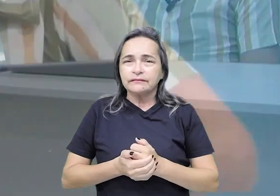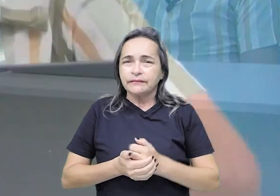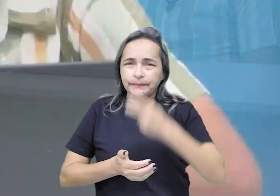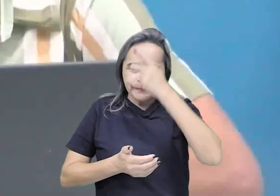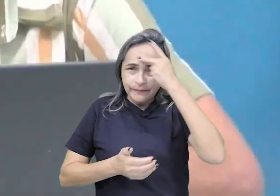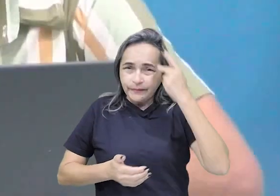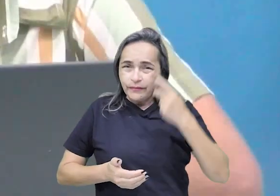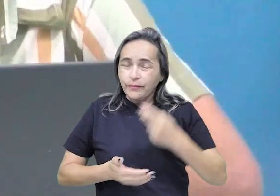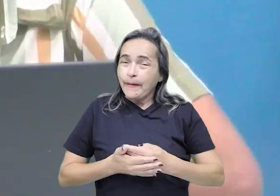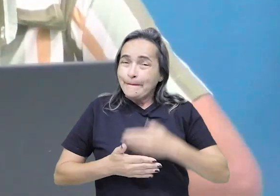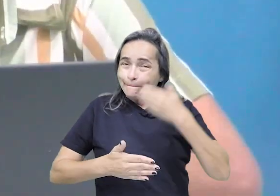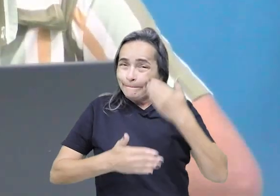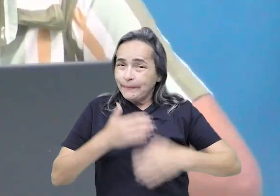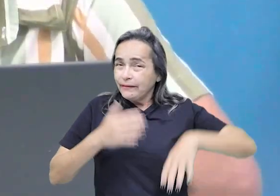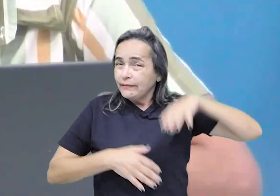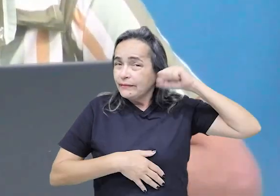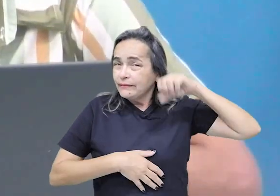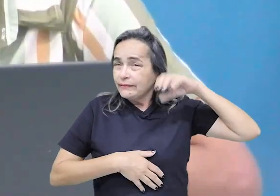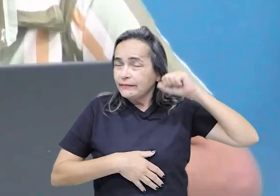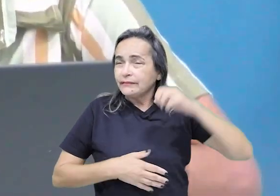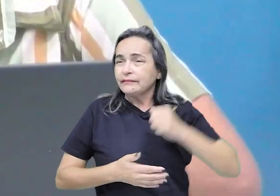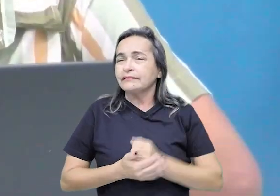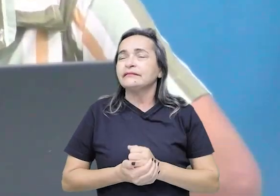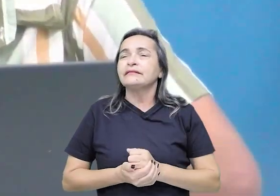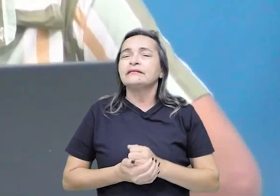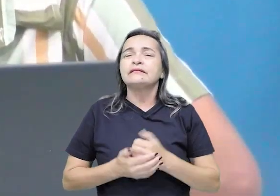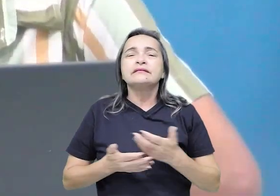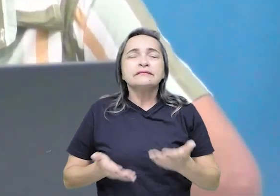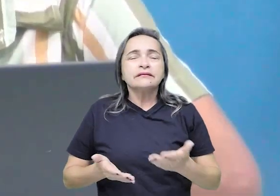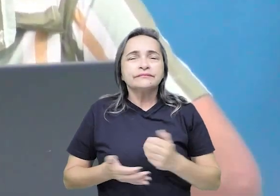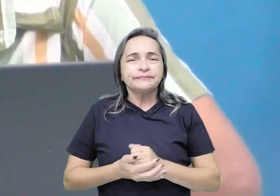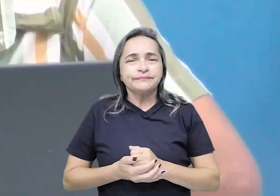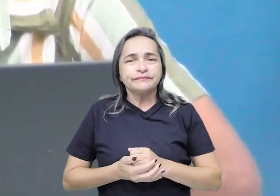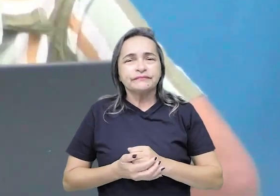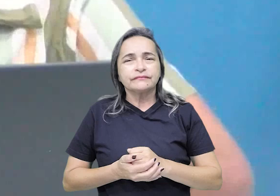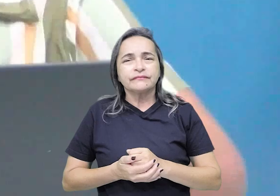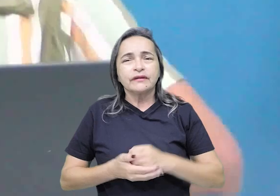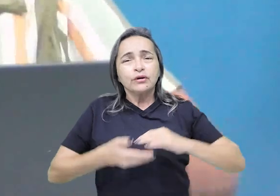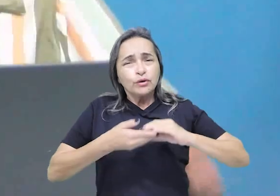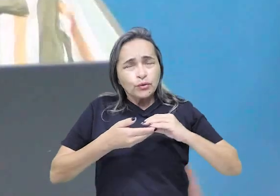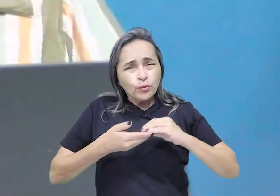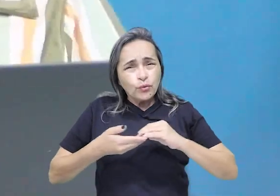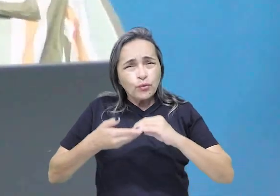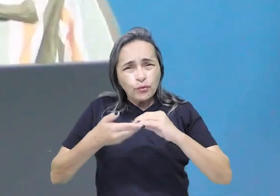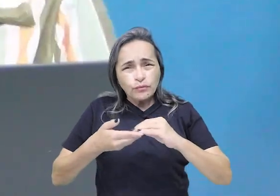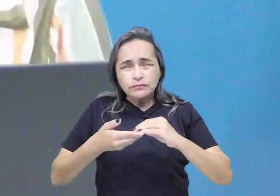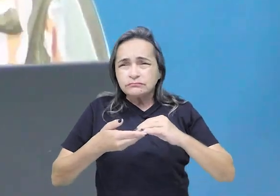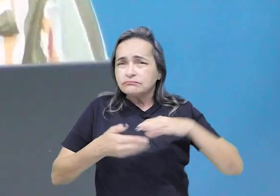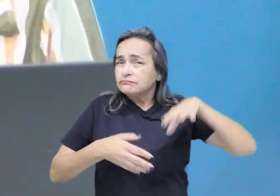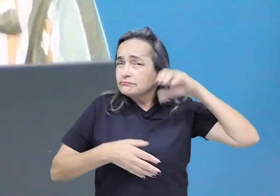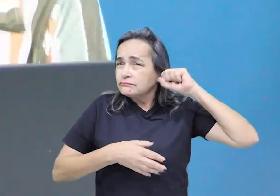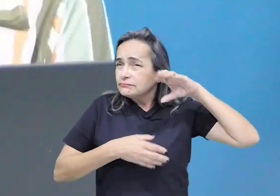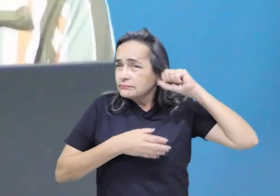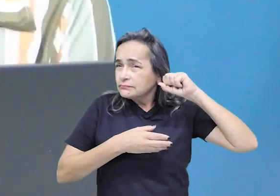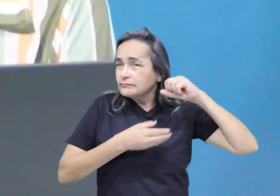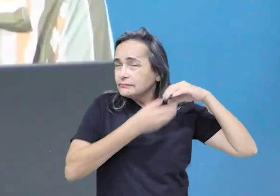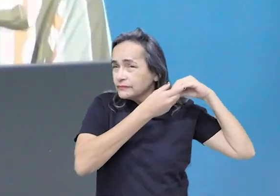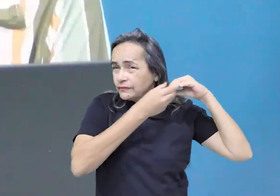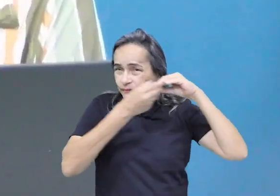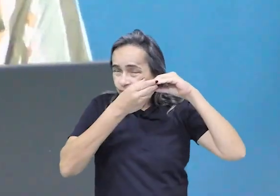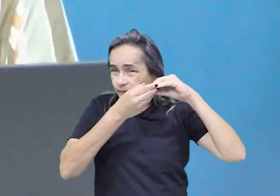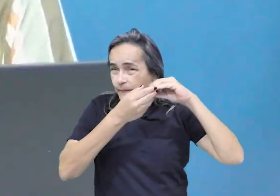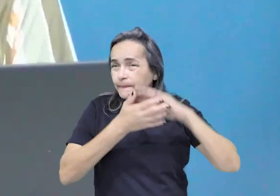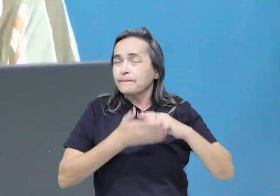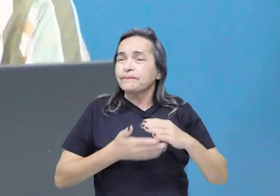irreversível. Fala de condução auditiva. É como se eu tivesse o mecanismo de captação do